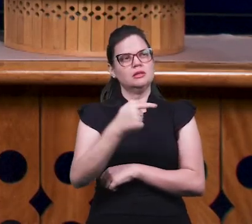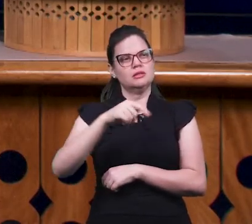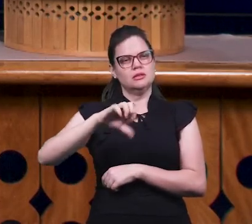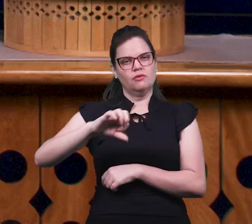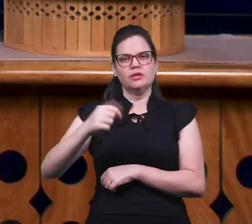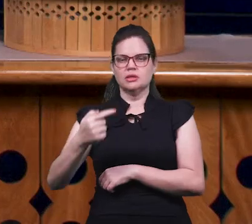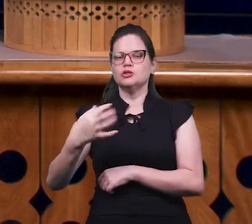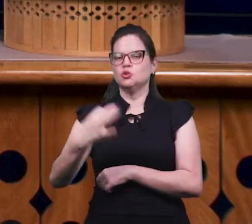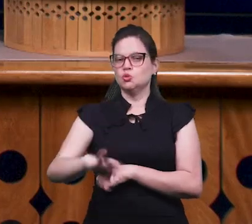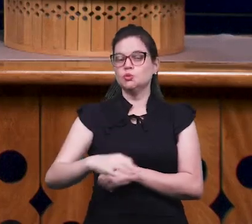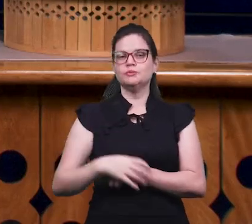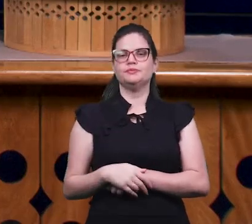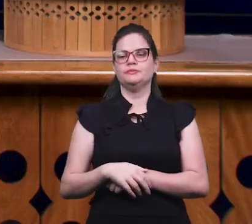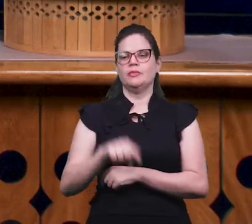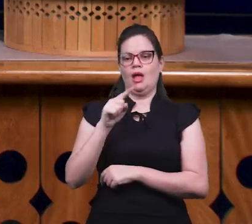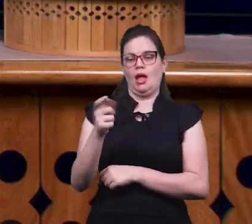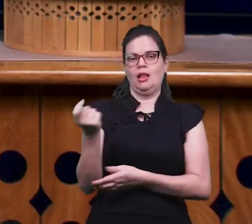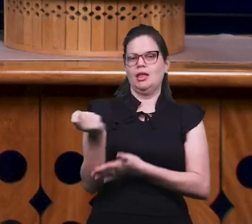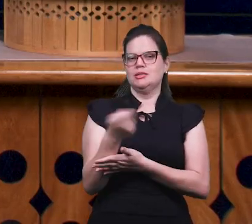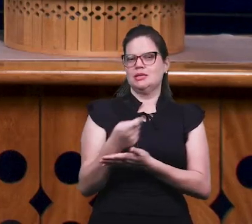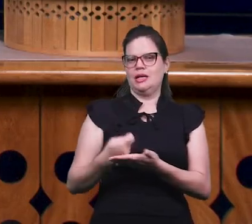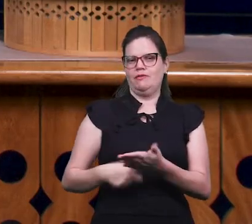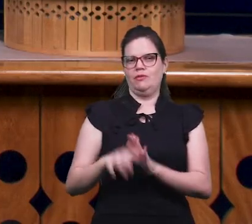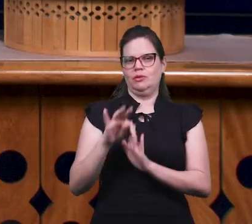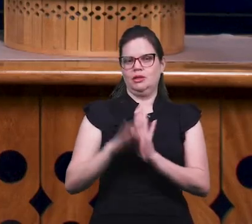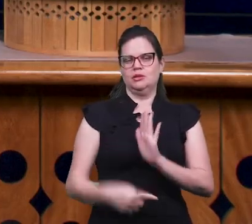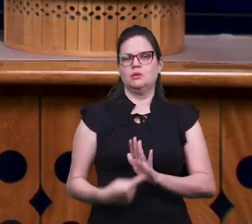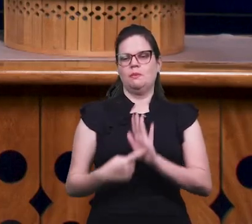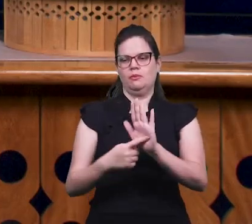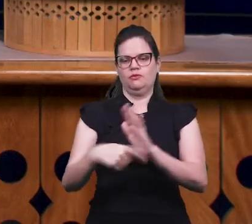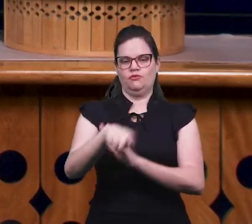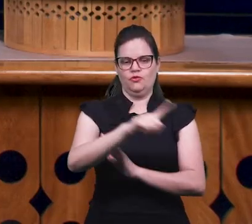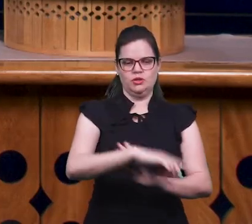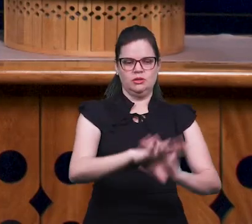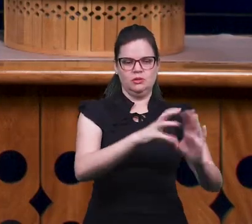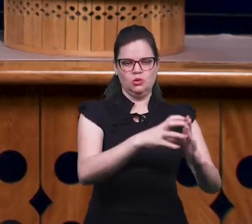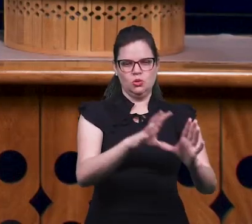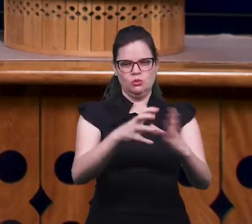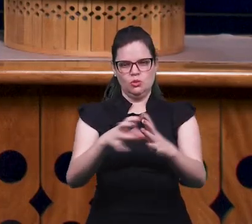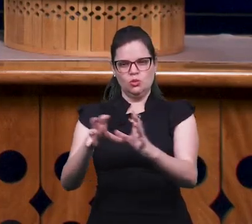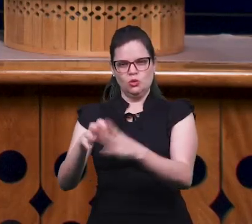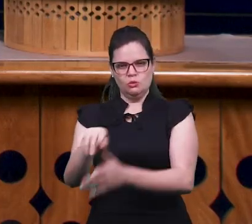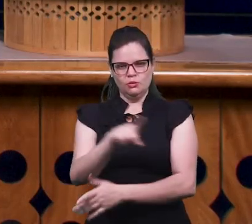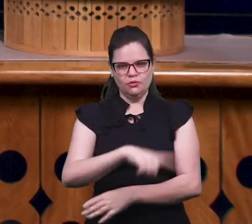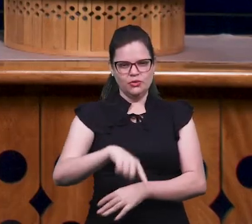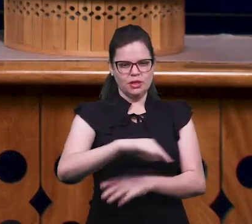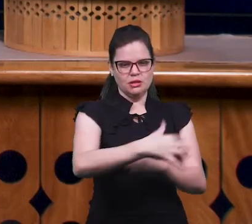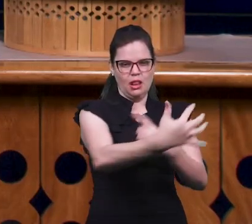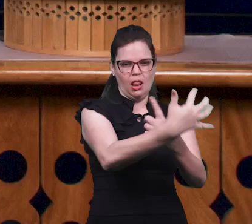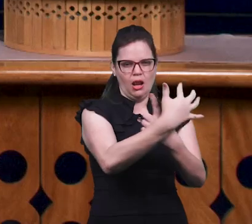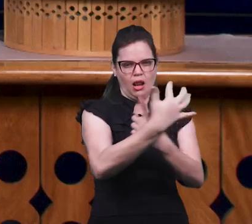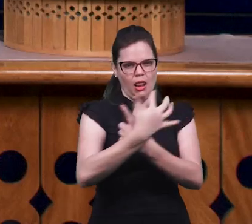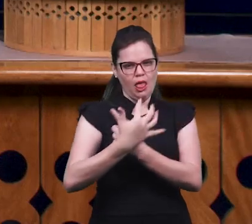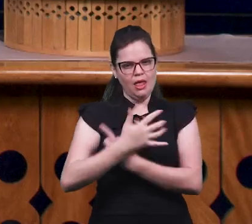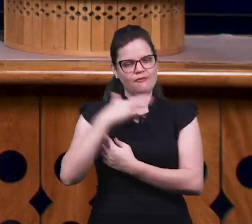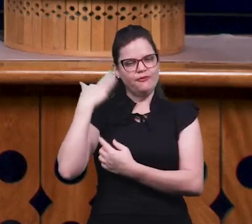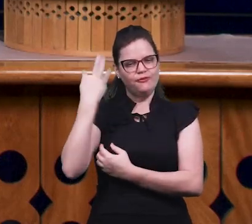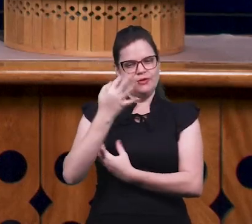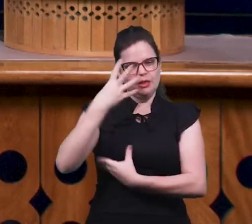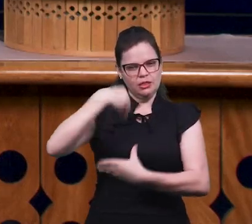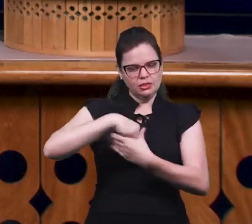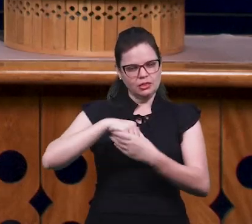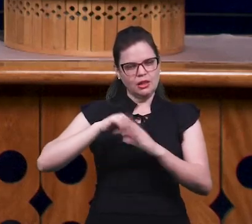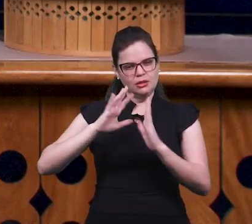797 depois de Cristo, ele alertou o seguinte, repreendeu aqueles homens que estavam trazendo filosofia para dentro da